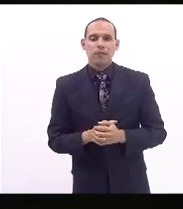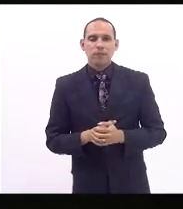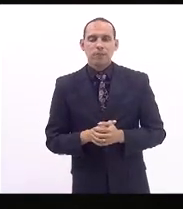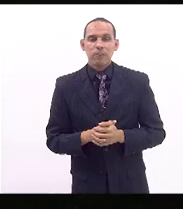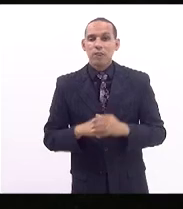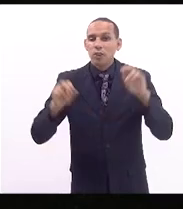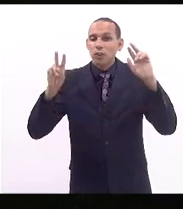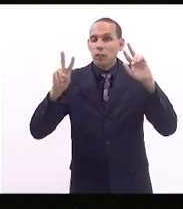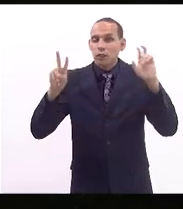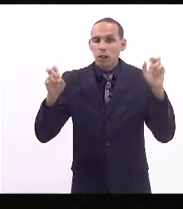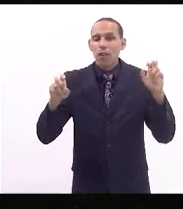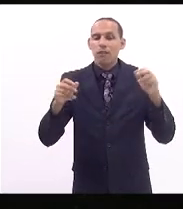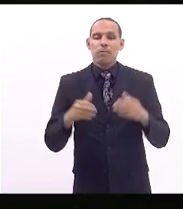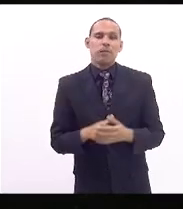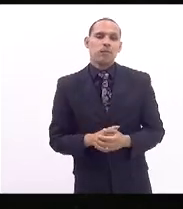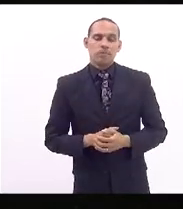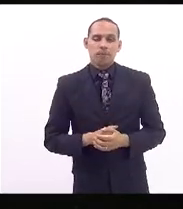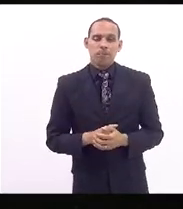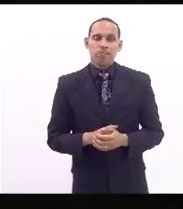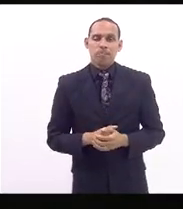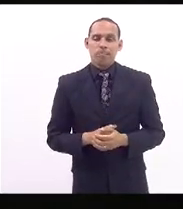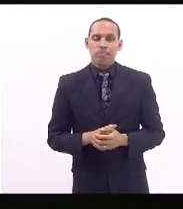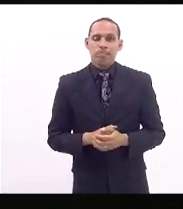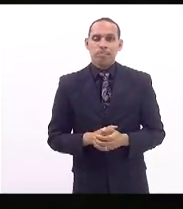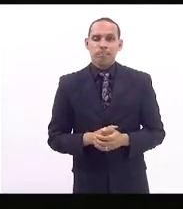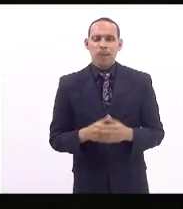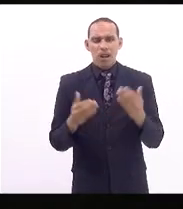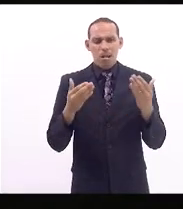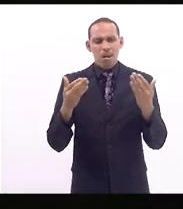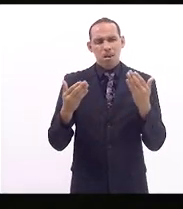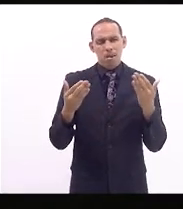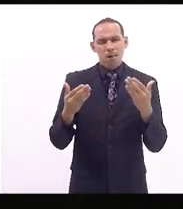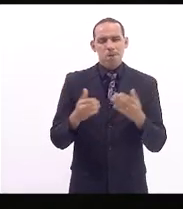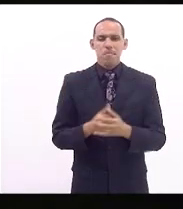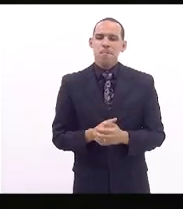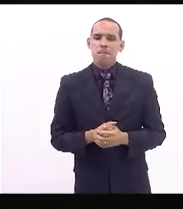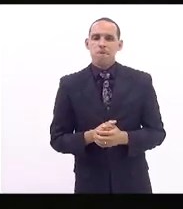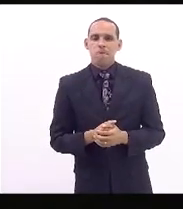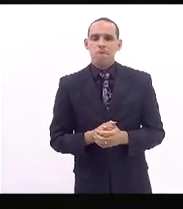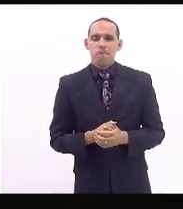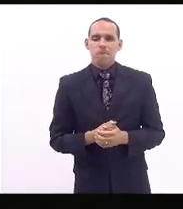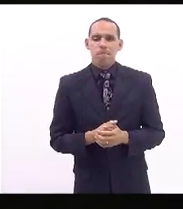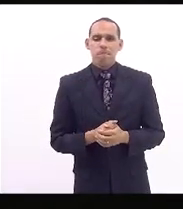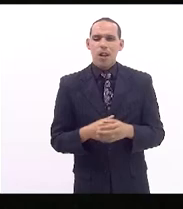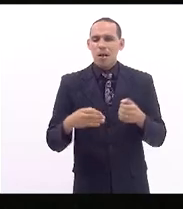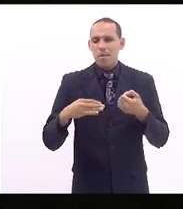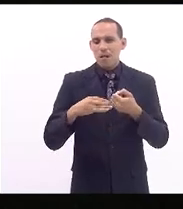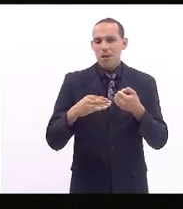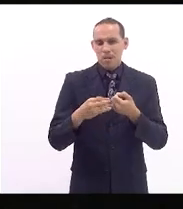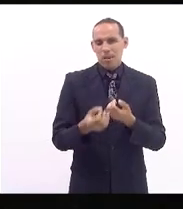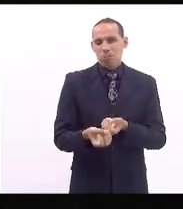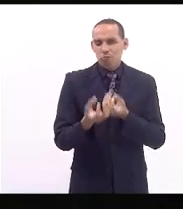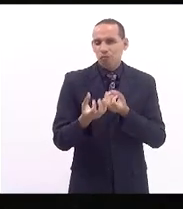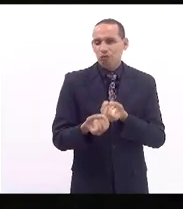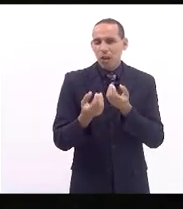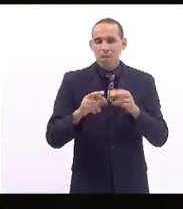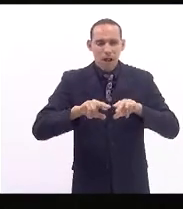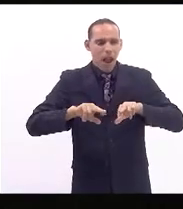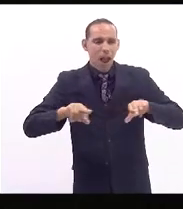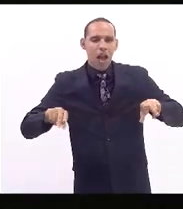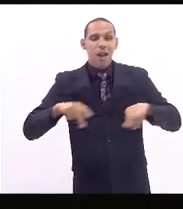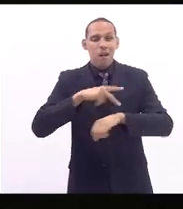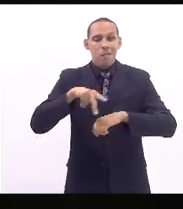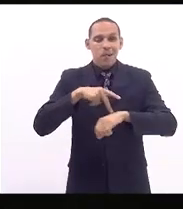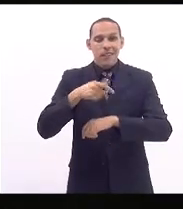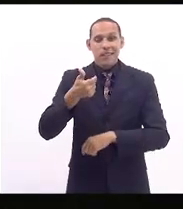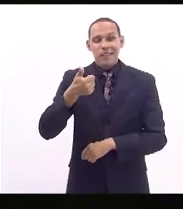sobre esse tema e comparando diversos bancos de dados e cerca de 120